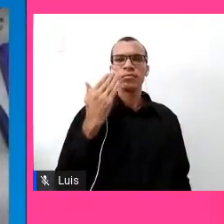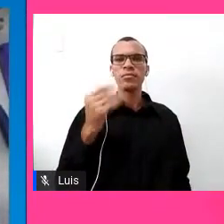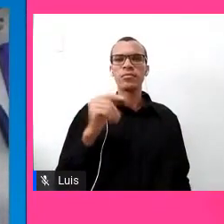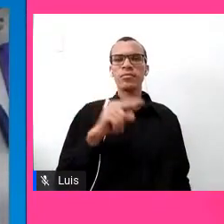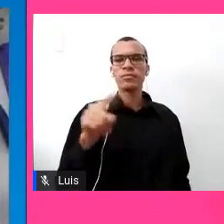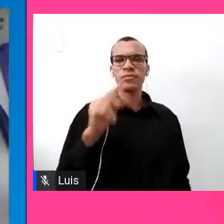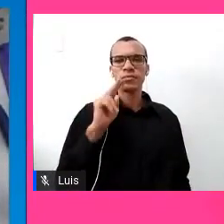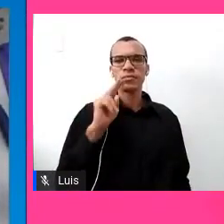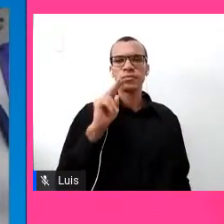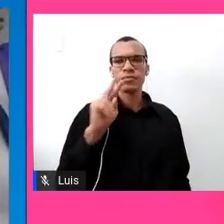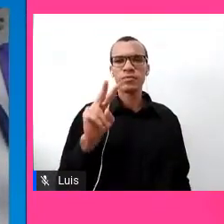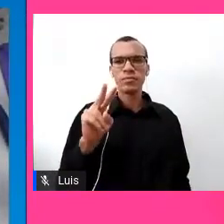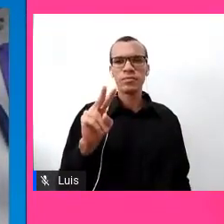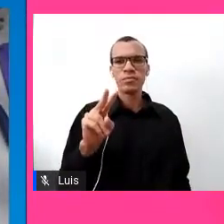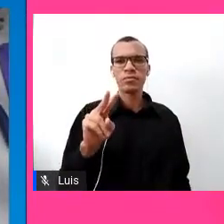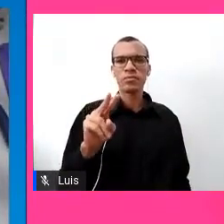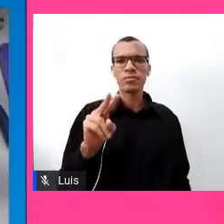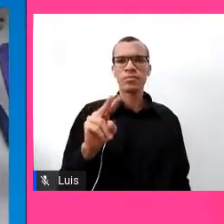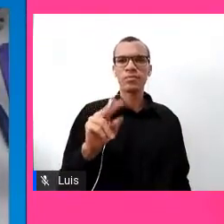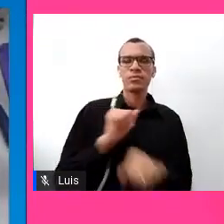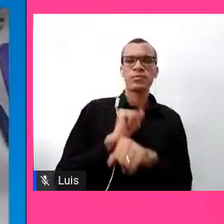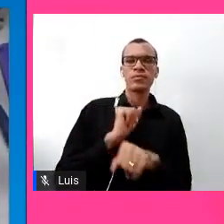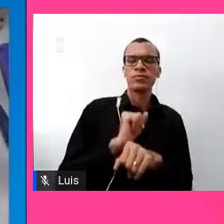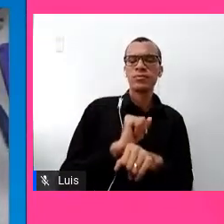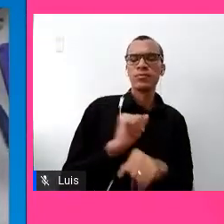deixa eu só voltar aqui.